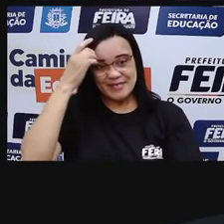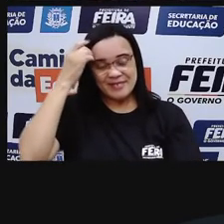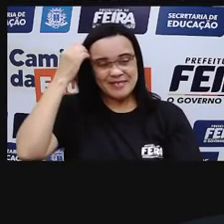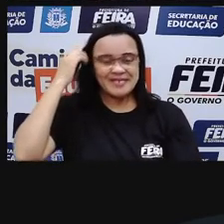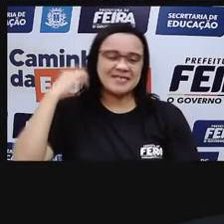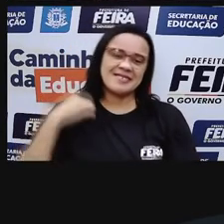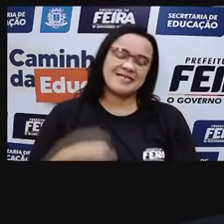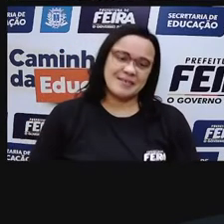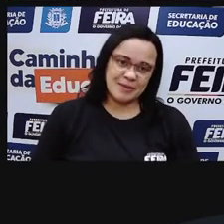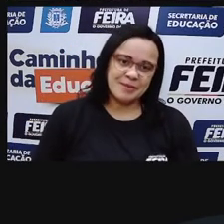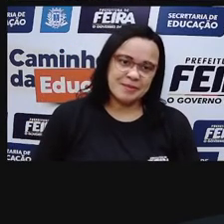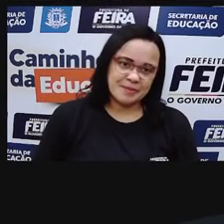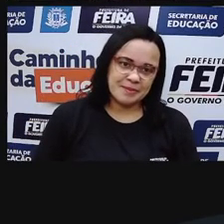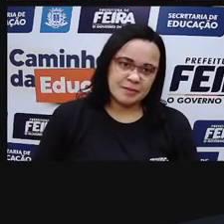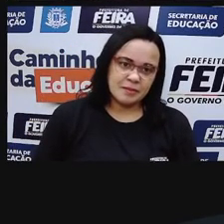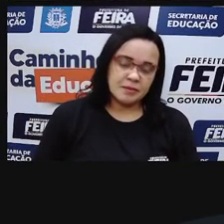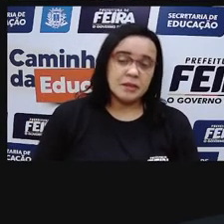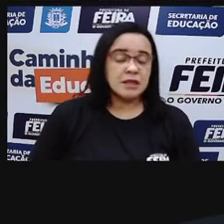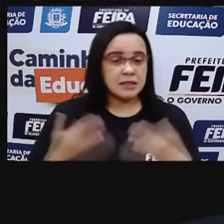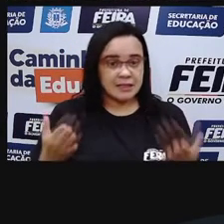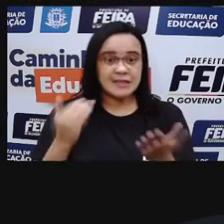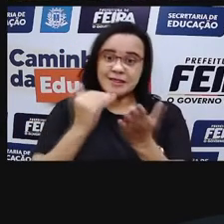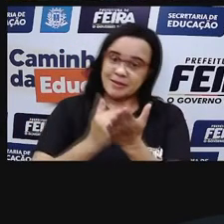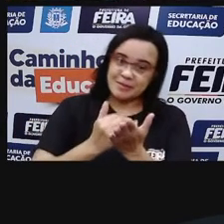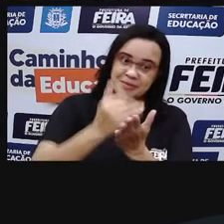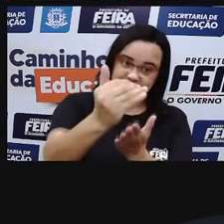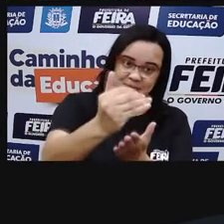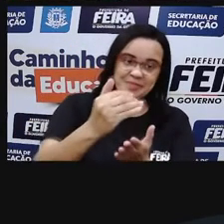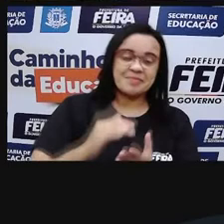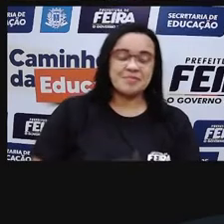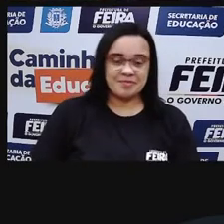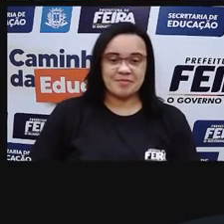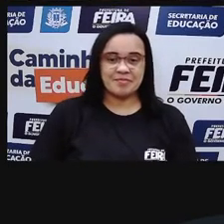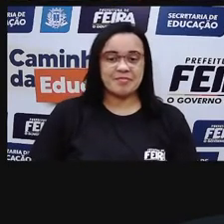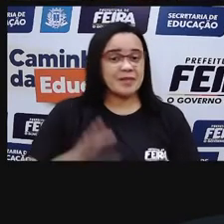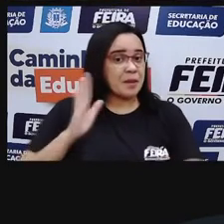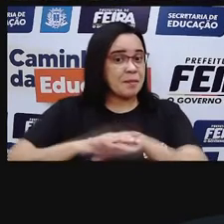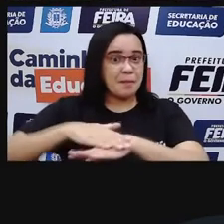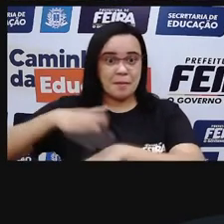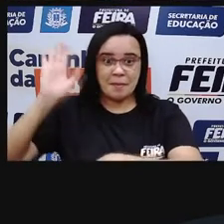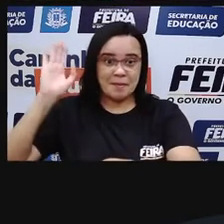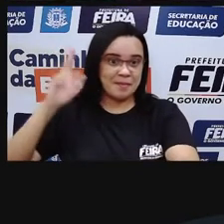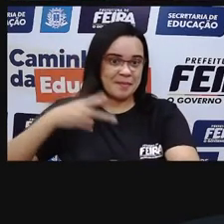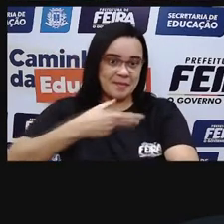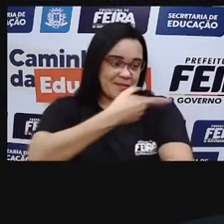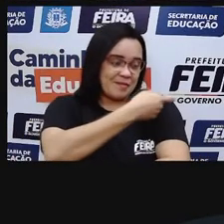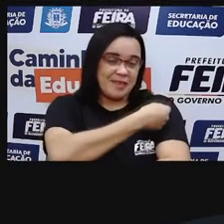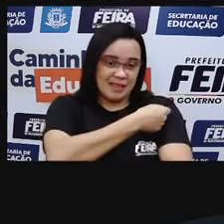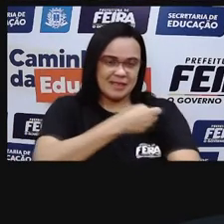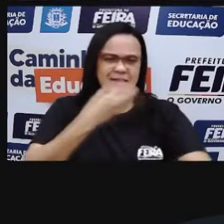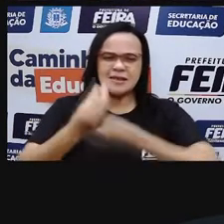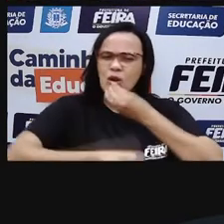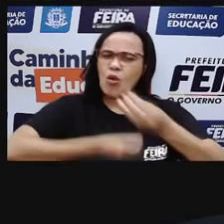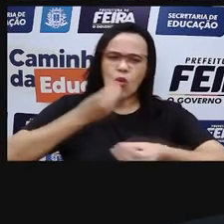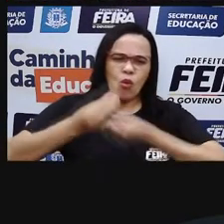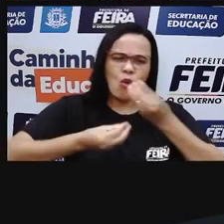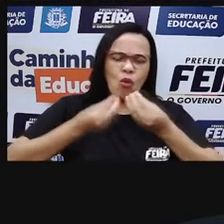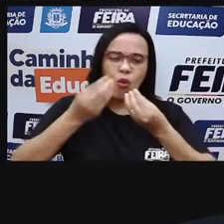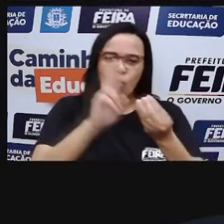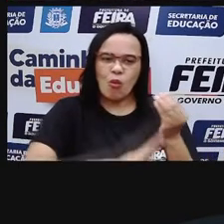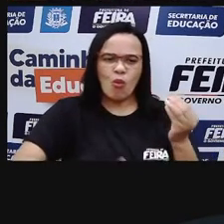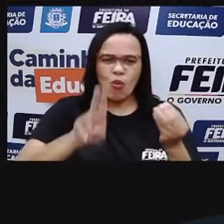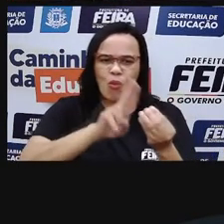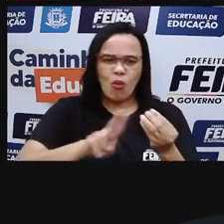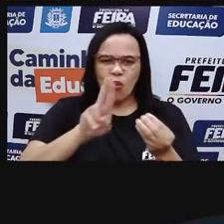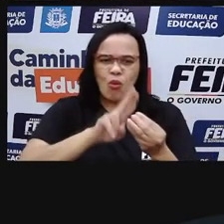agora entendi. Então me fale mais, para falar um pouquinho mais sobre a vacina e como é que ela funciona hoje em